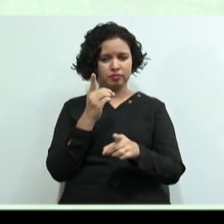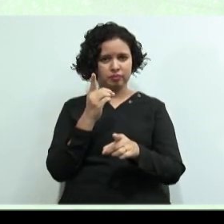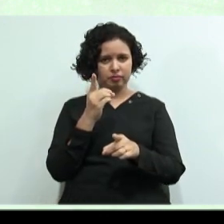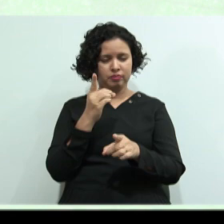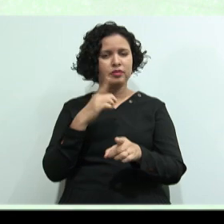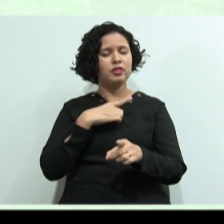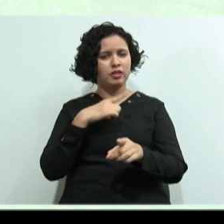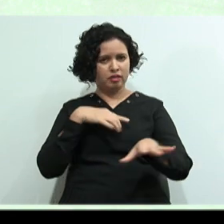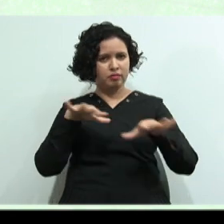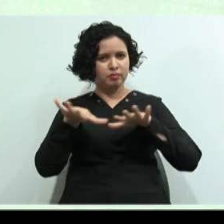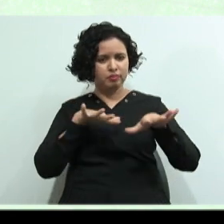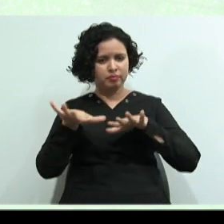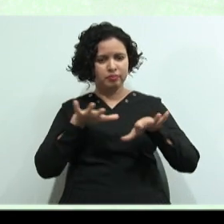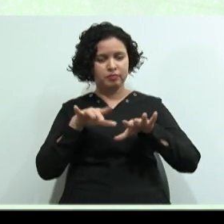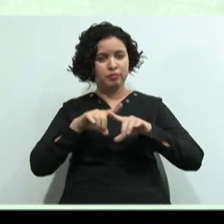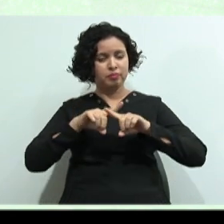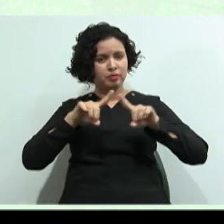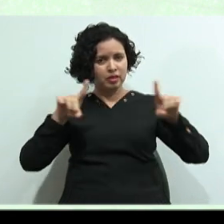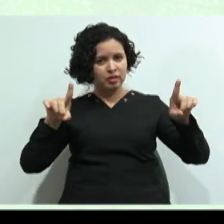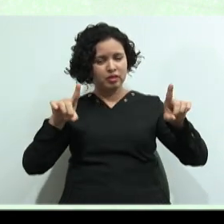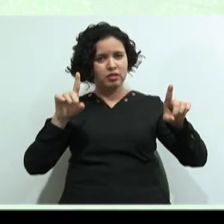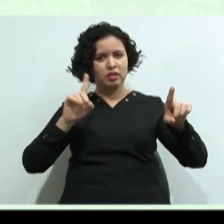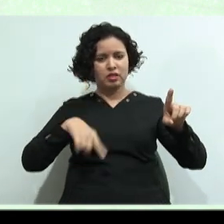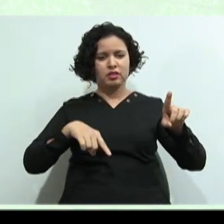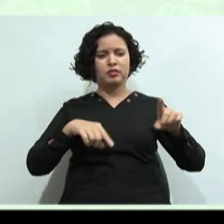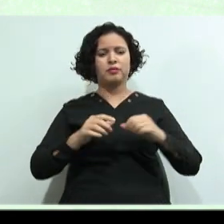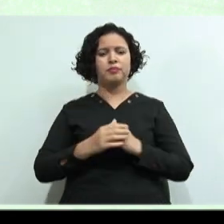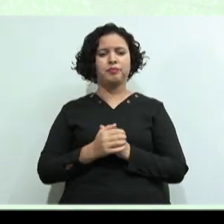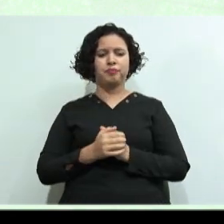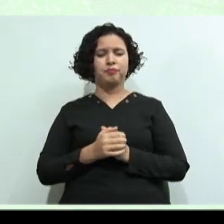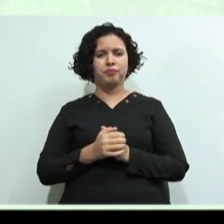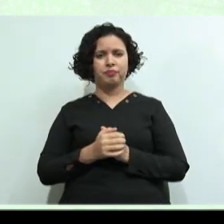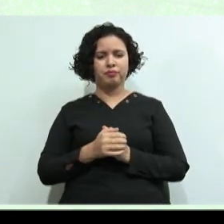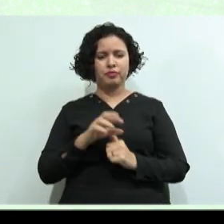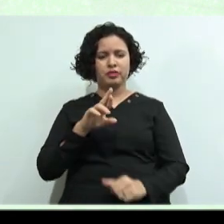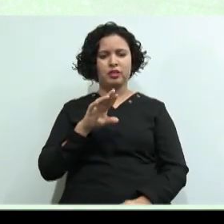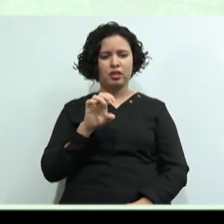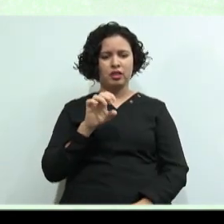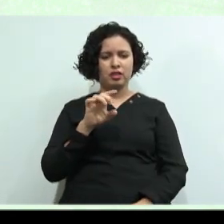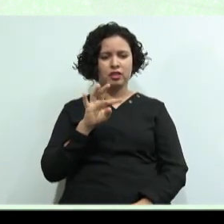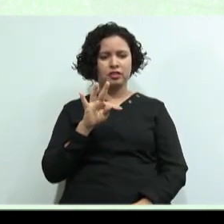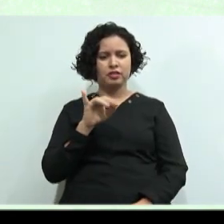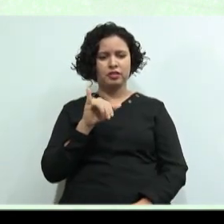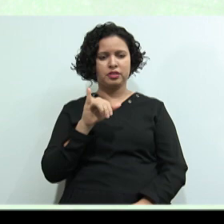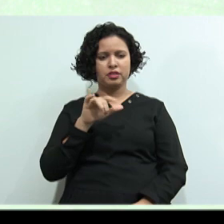Esses têm movimentos, no entanto, são movimentos retilíneos. Agora, o movimento